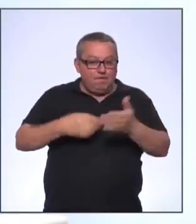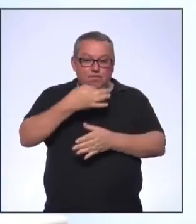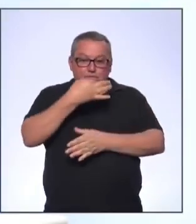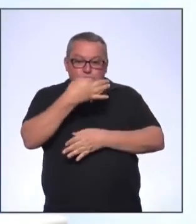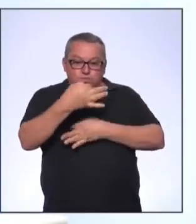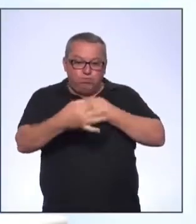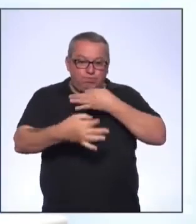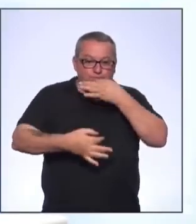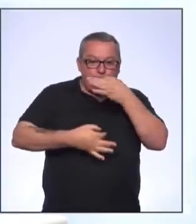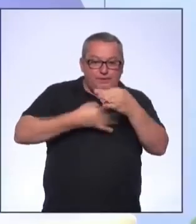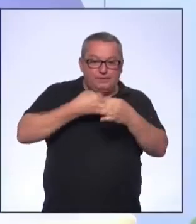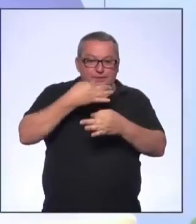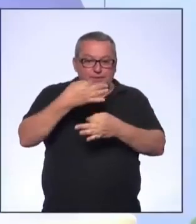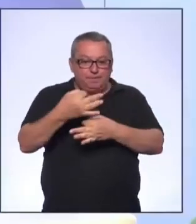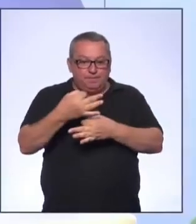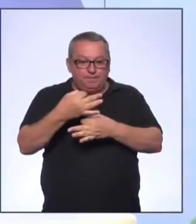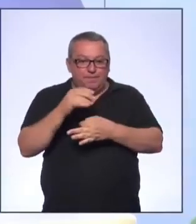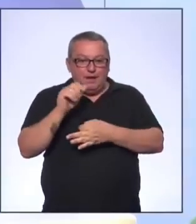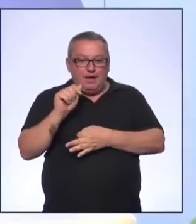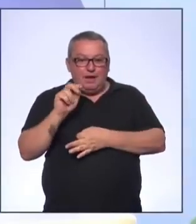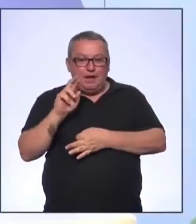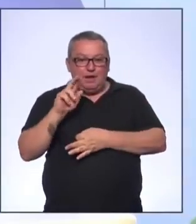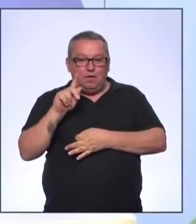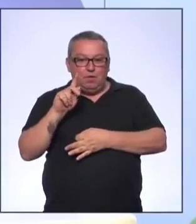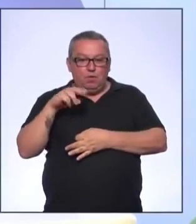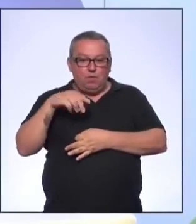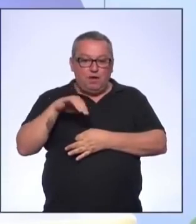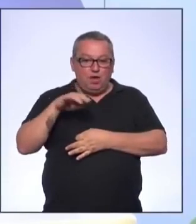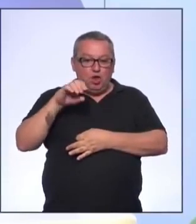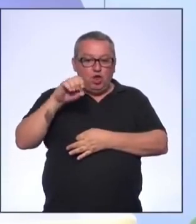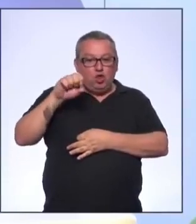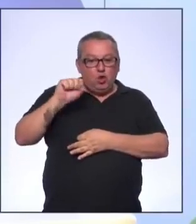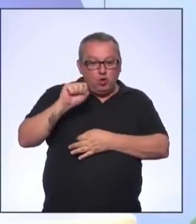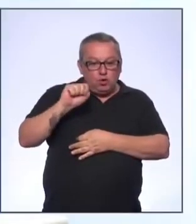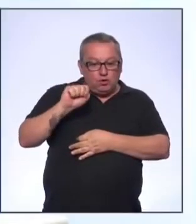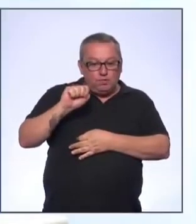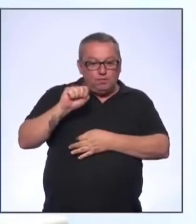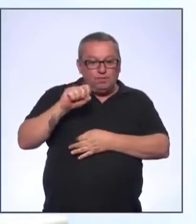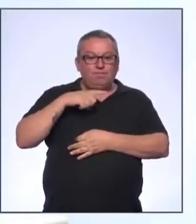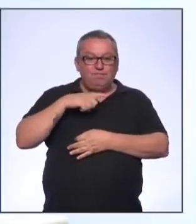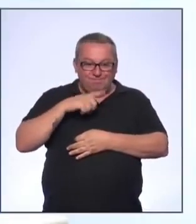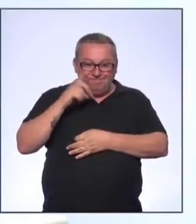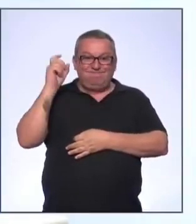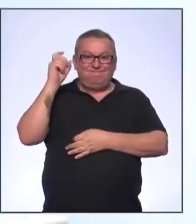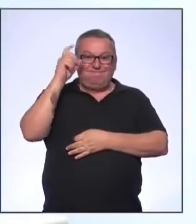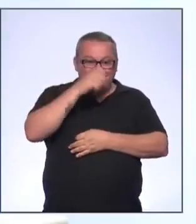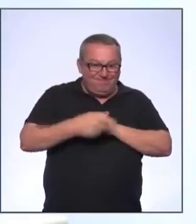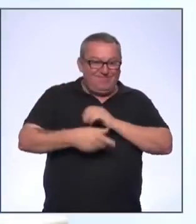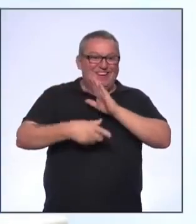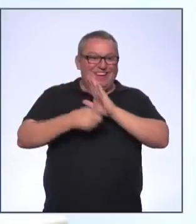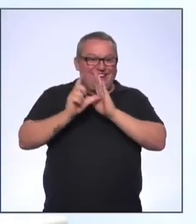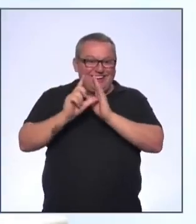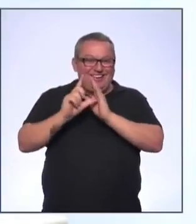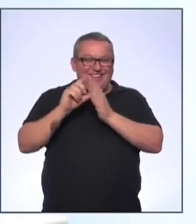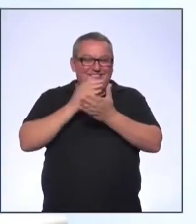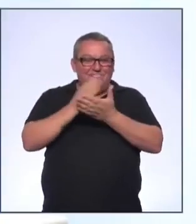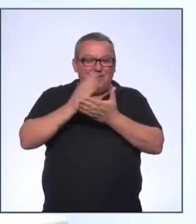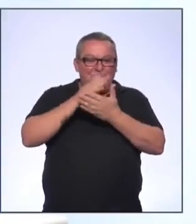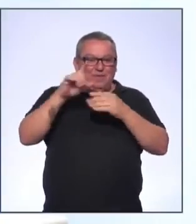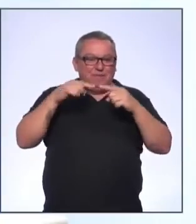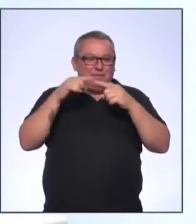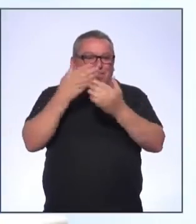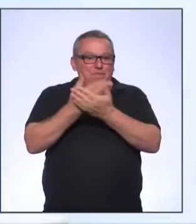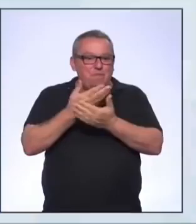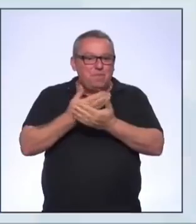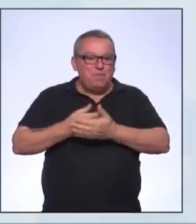argumentativos. Muito bom, hein, professor? Esse é um assunto bem bacana. Espinhoso. Antes de começar, quais são os objetivos da aula?